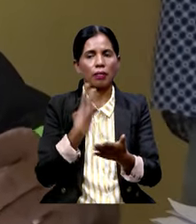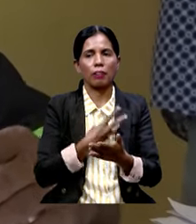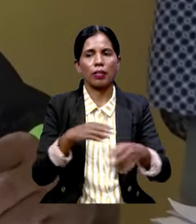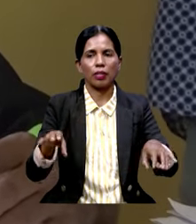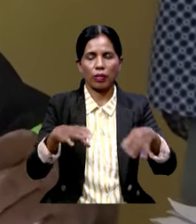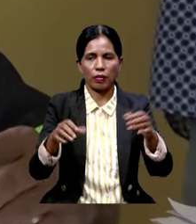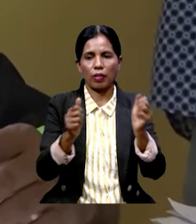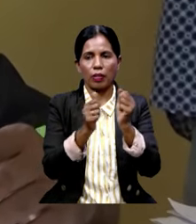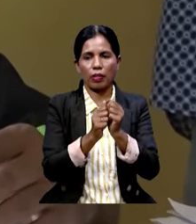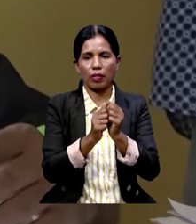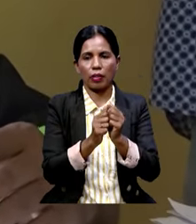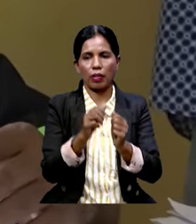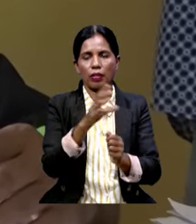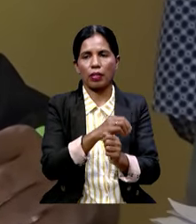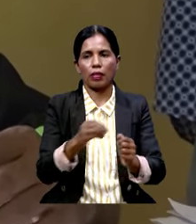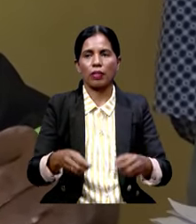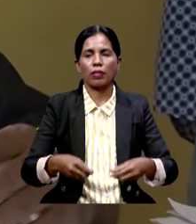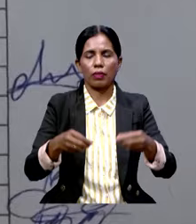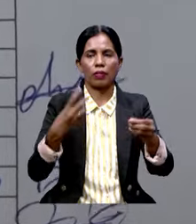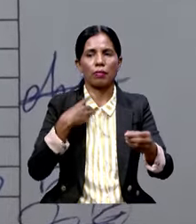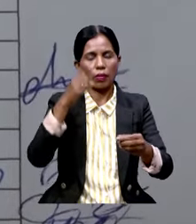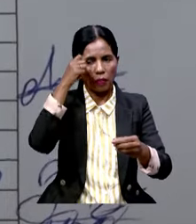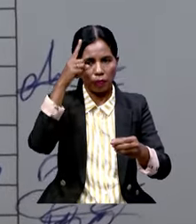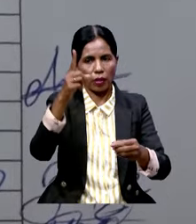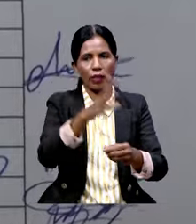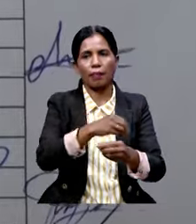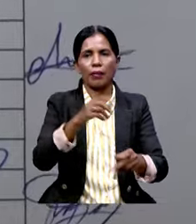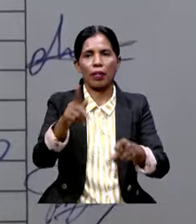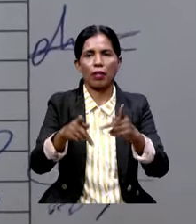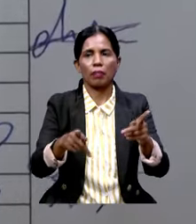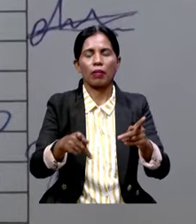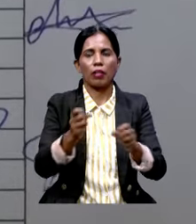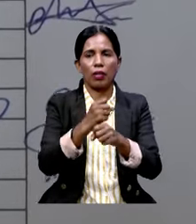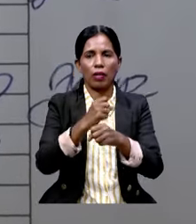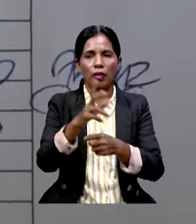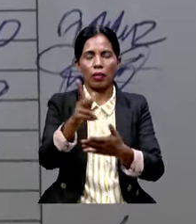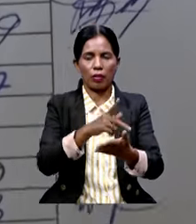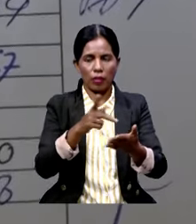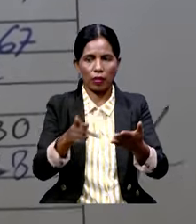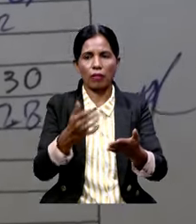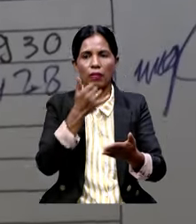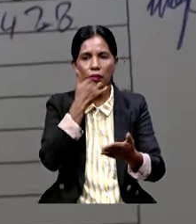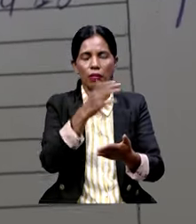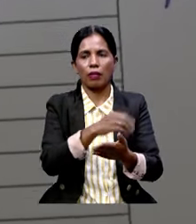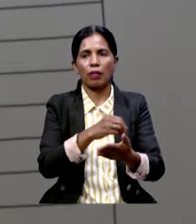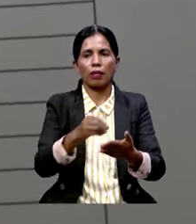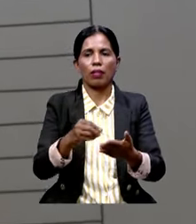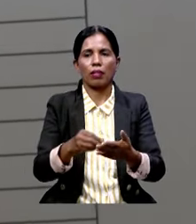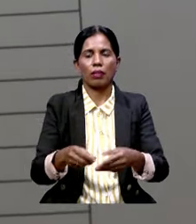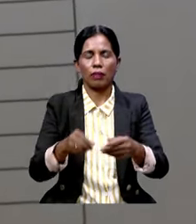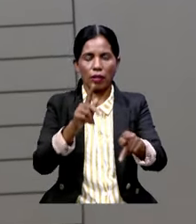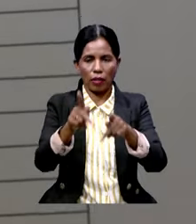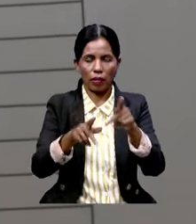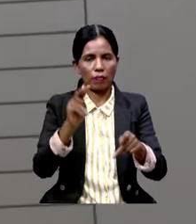notificação, neve notifica, né? Vou tirar notificação, né? Tirar a minha compreensão quando é uma ruma comete crime, halo sala boa truma, crime grave ruma, notifica é mané